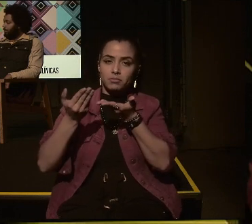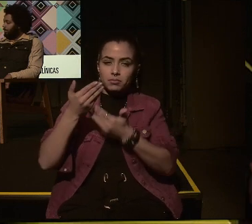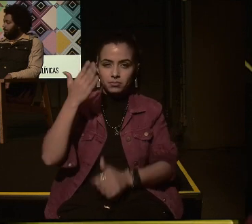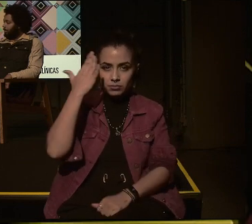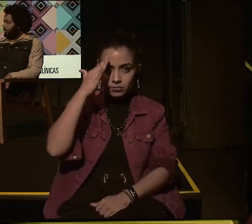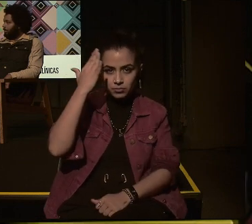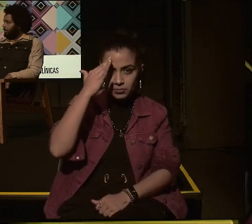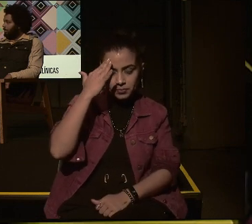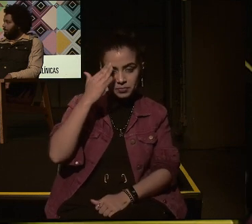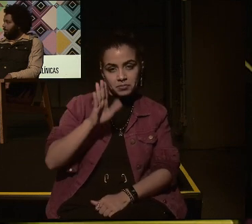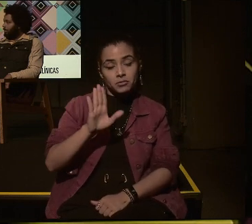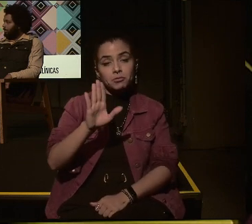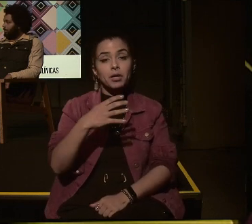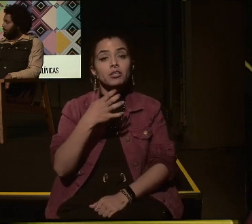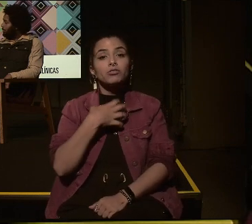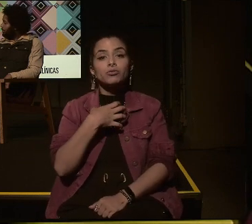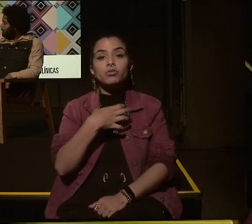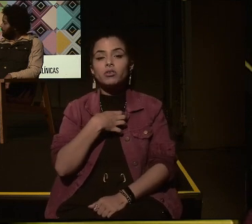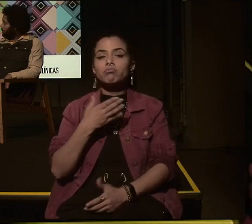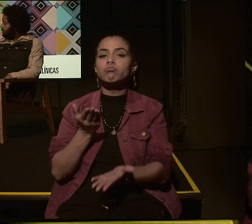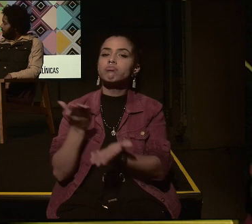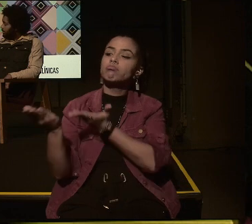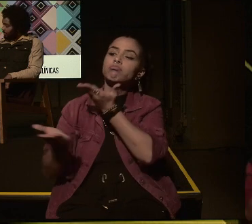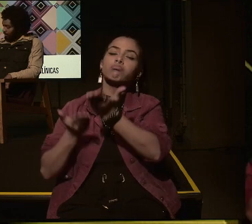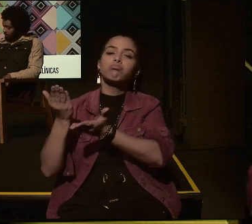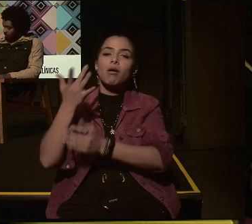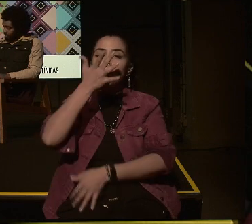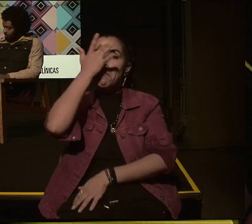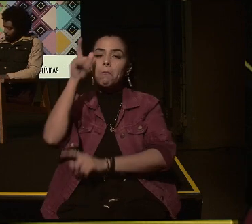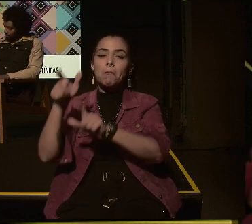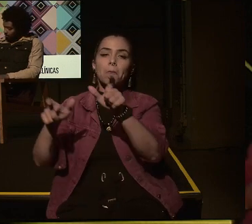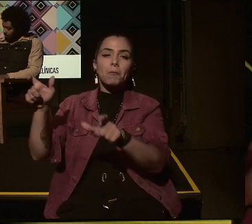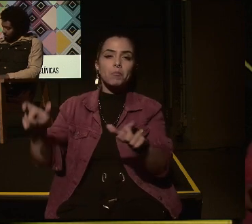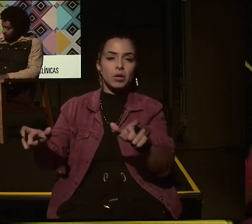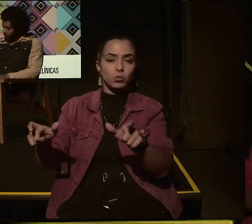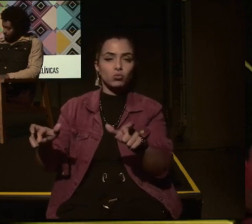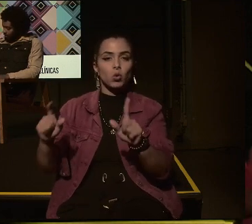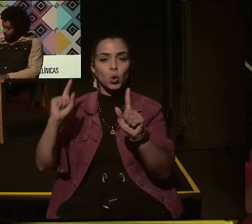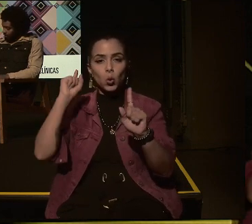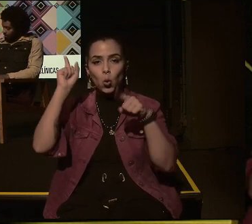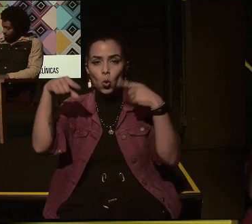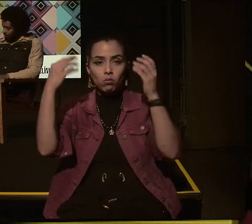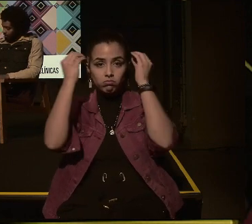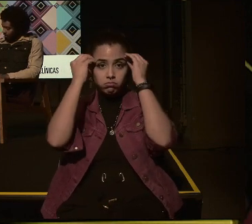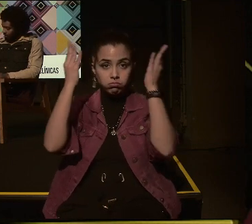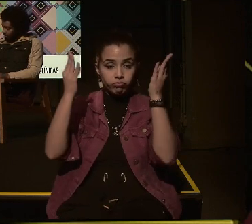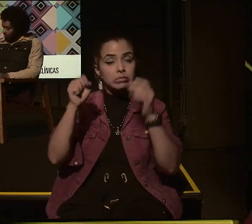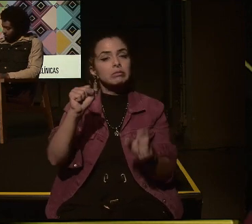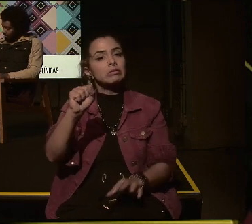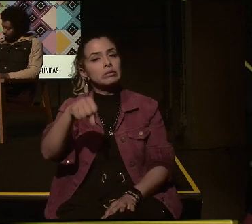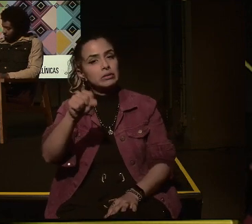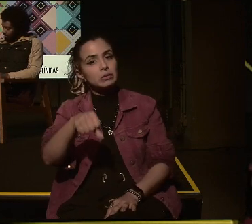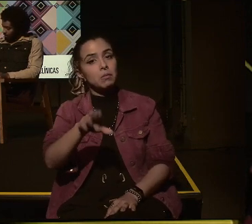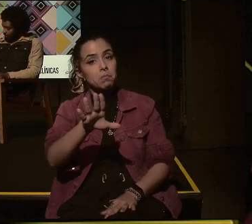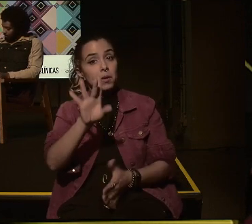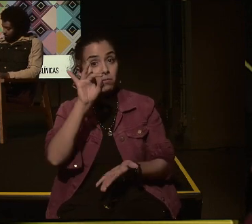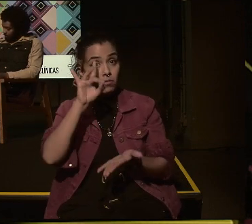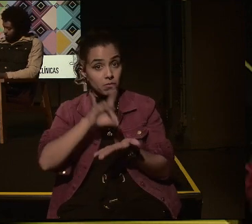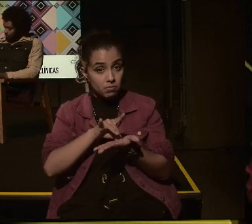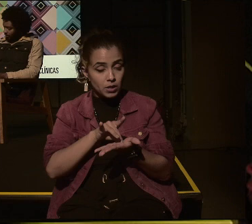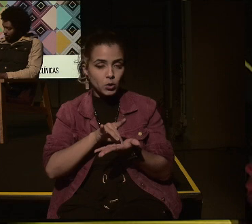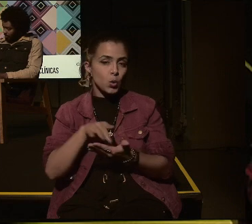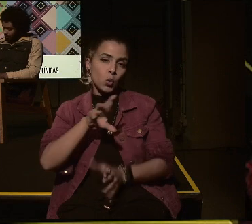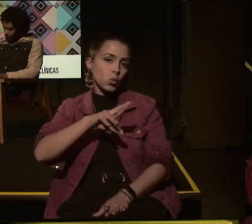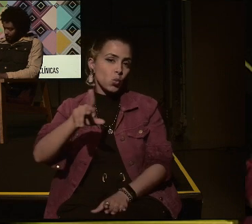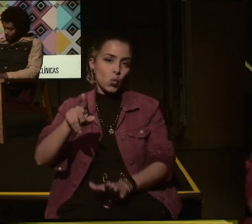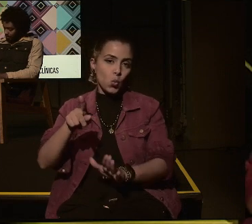esse tipo de intervenção servia para os ditos loucos e loucas? Sim. Mas, na real, não era